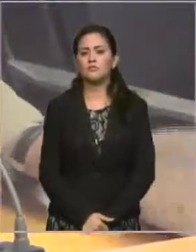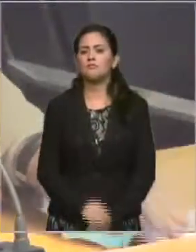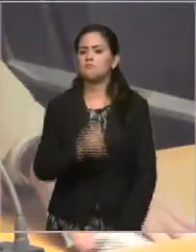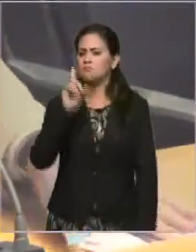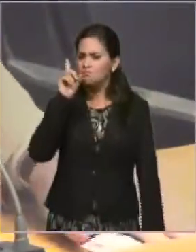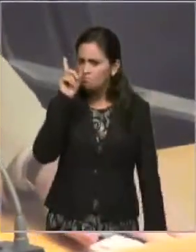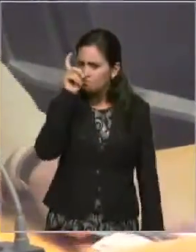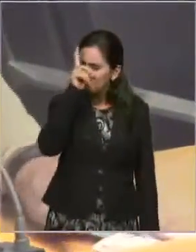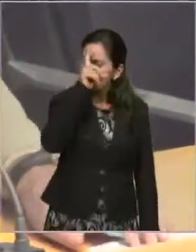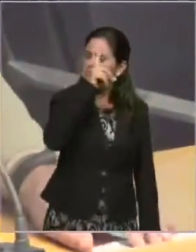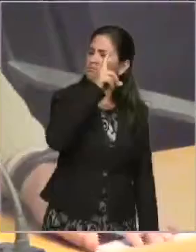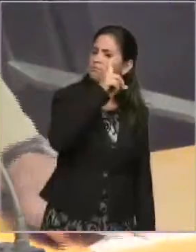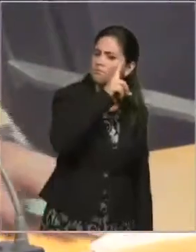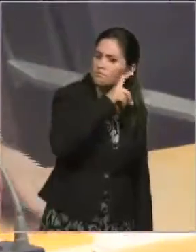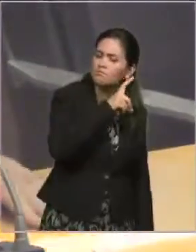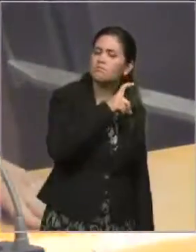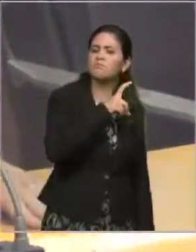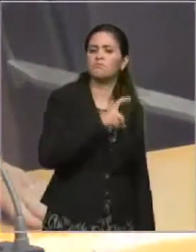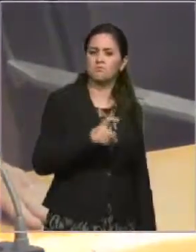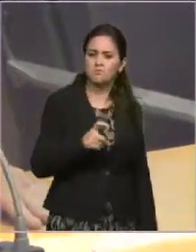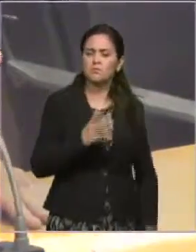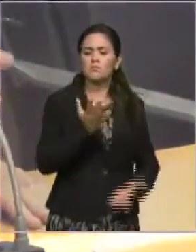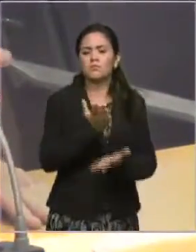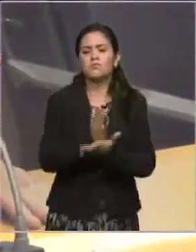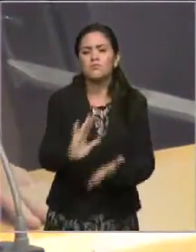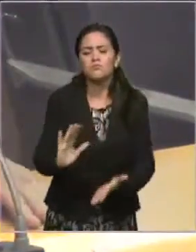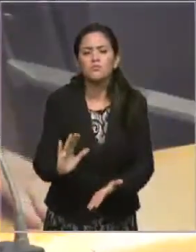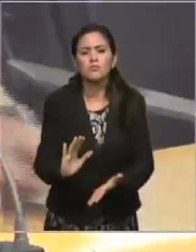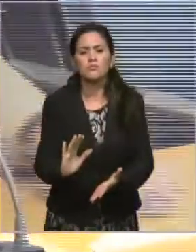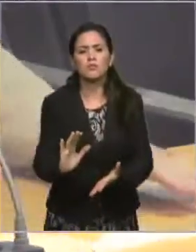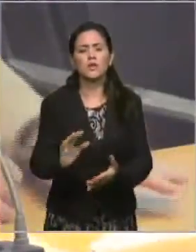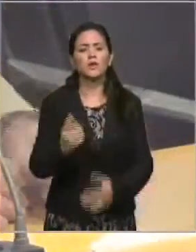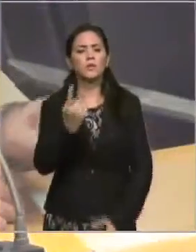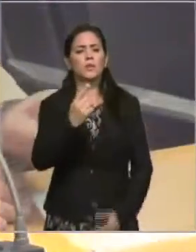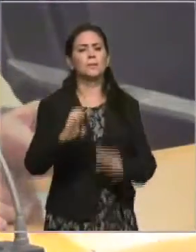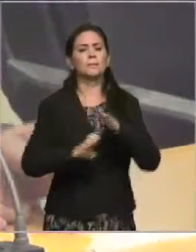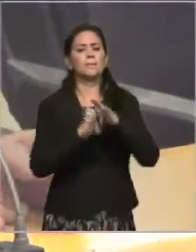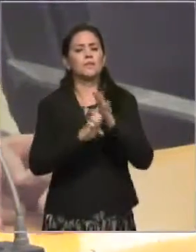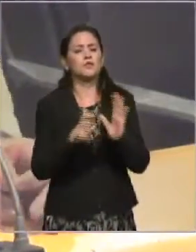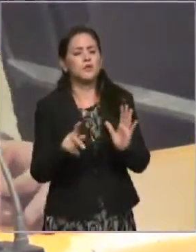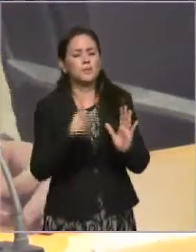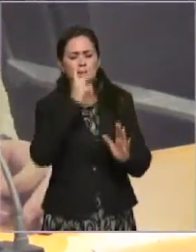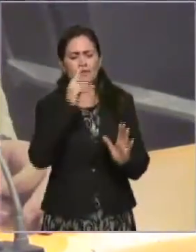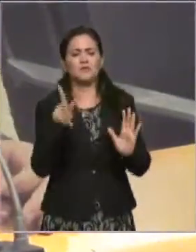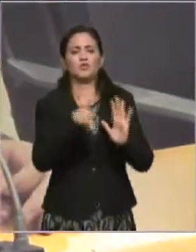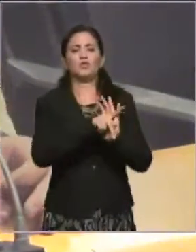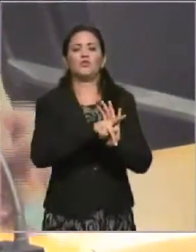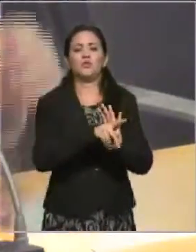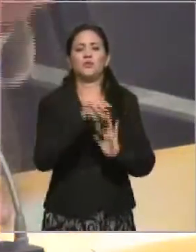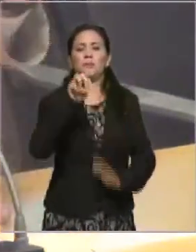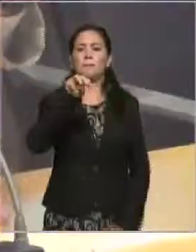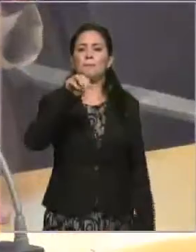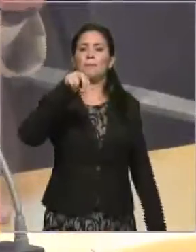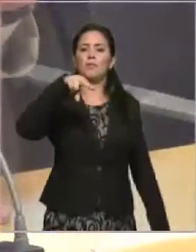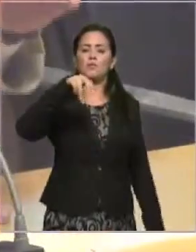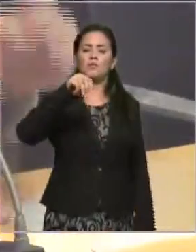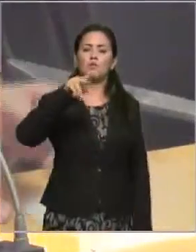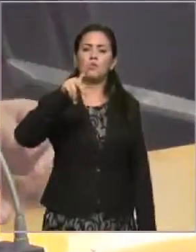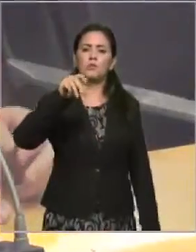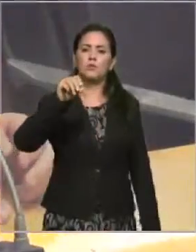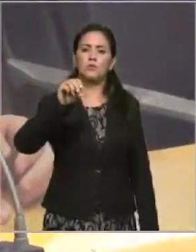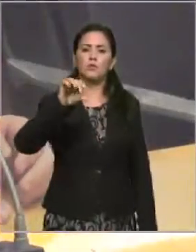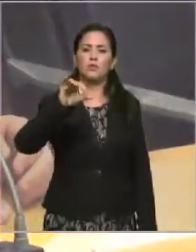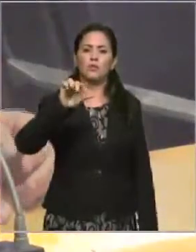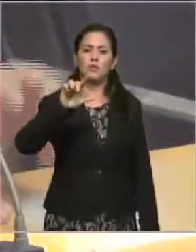o monopólio em qualquer setor da economia, mas